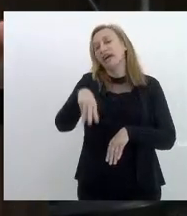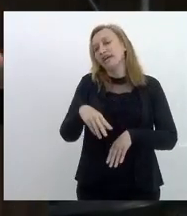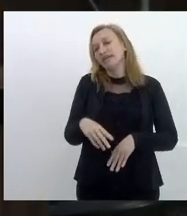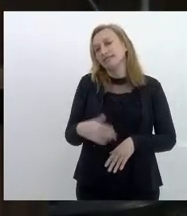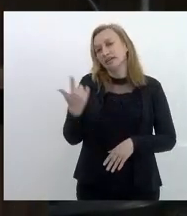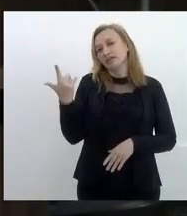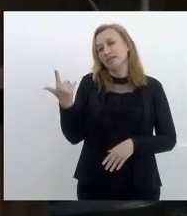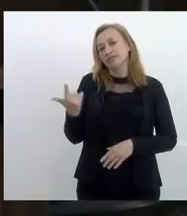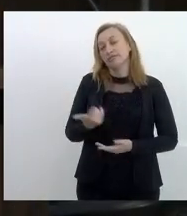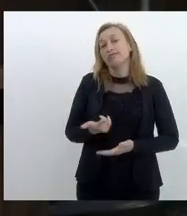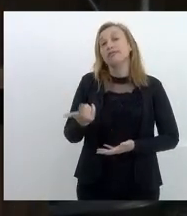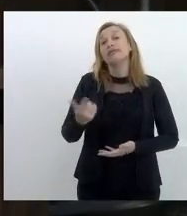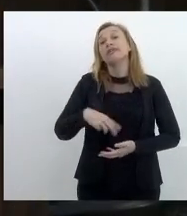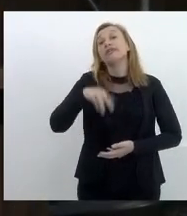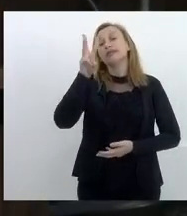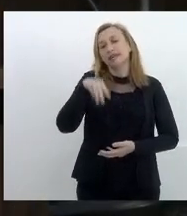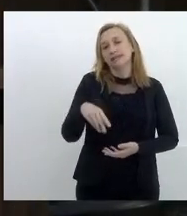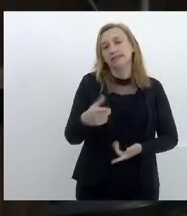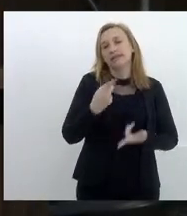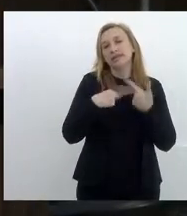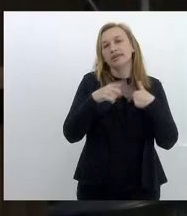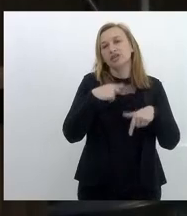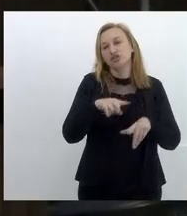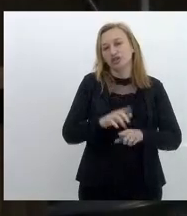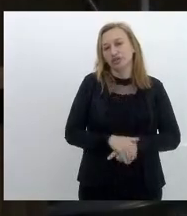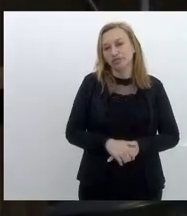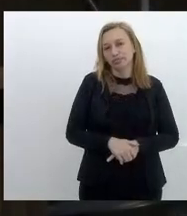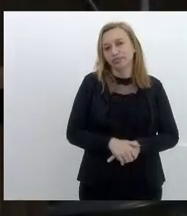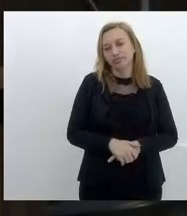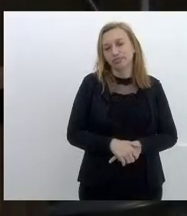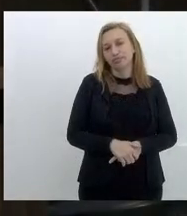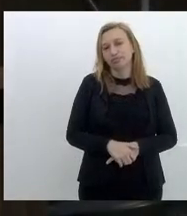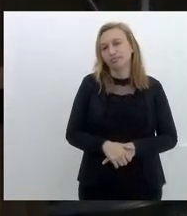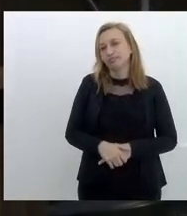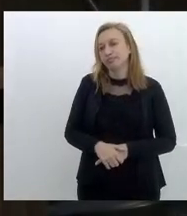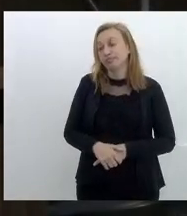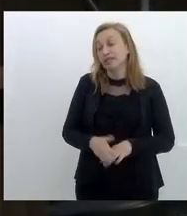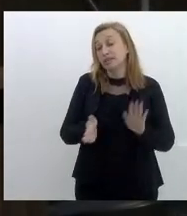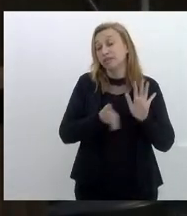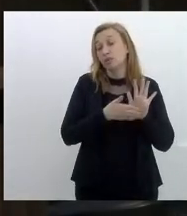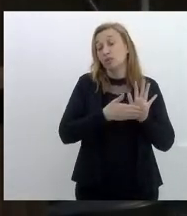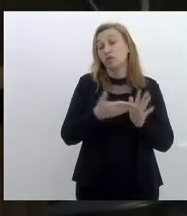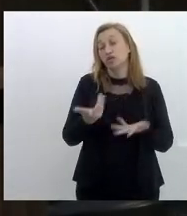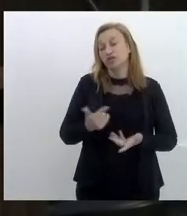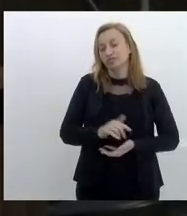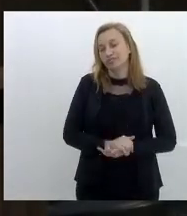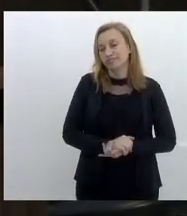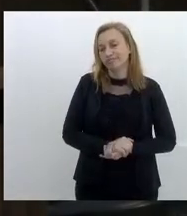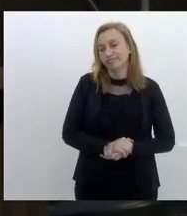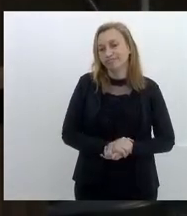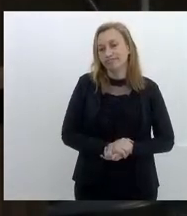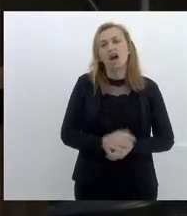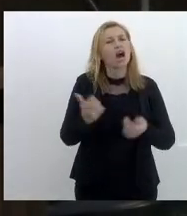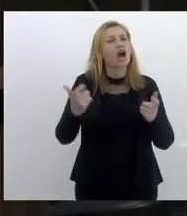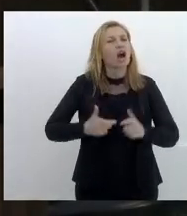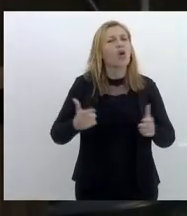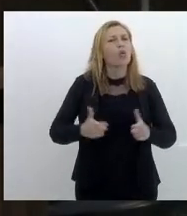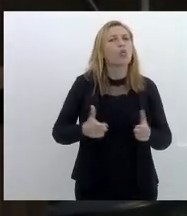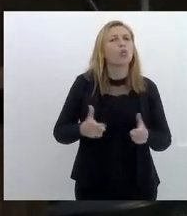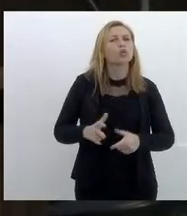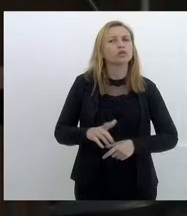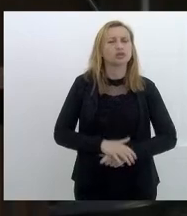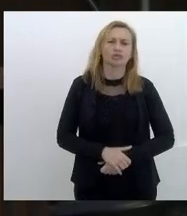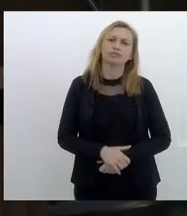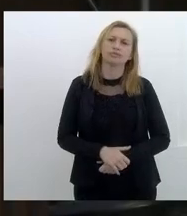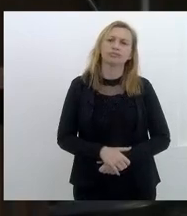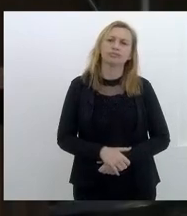que tá ganhando aí Nessa proposta É nesse acerto na certo onde está em